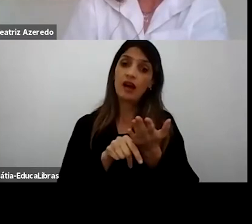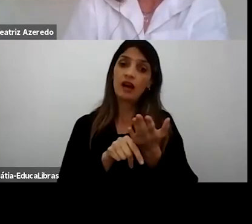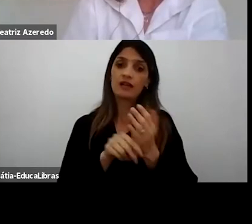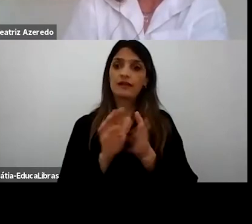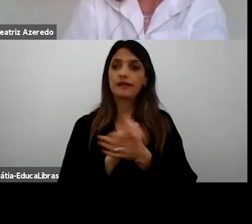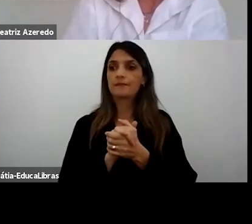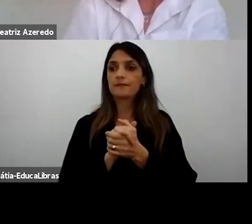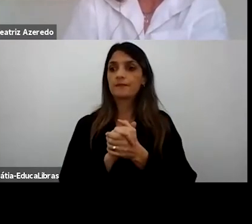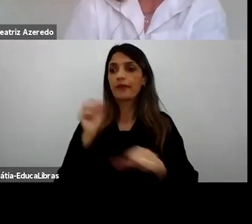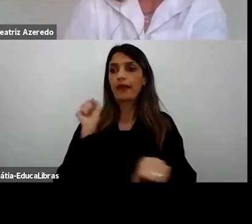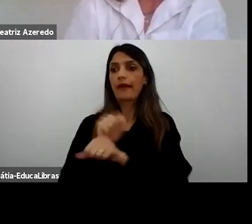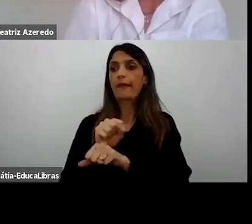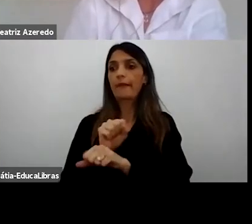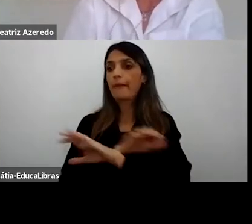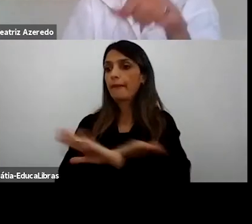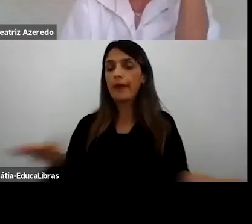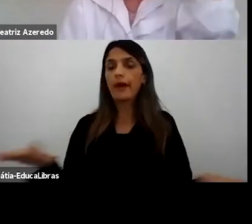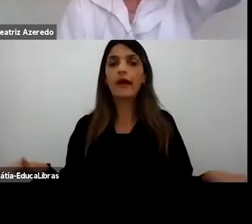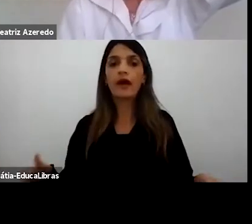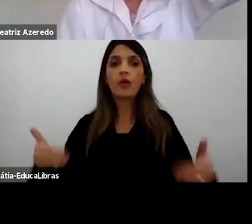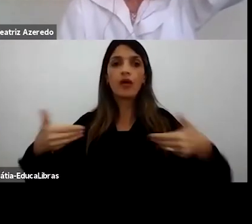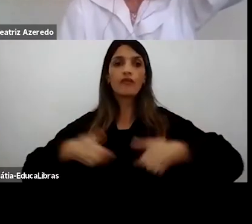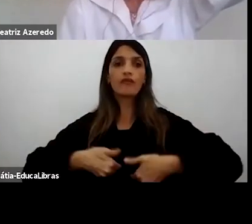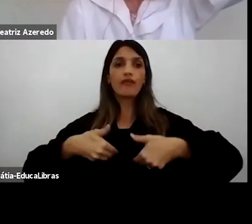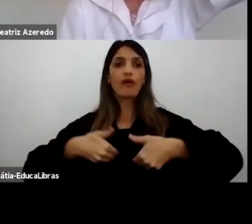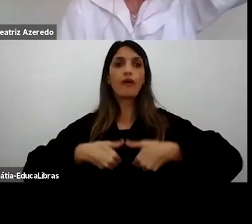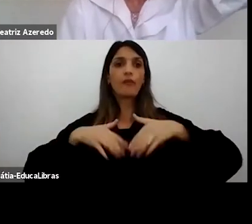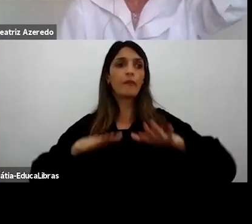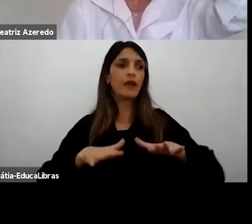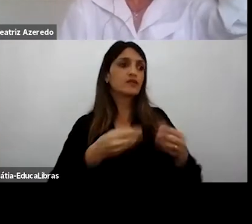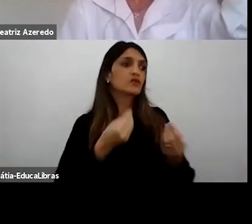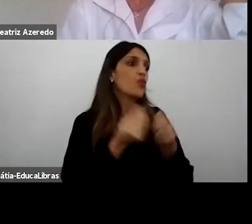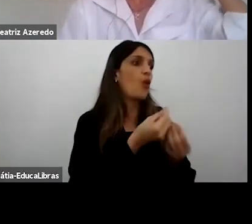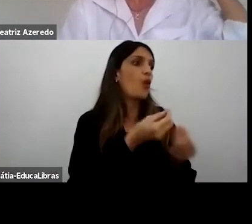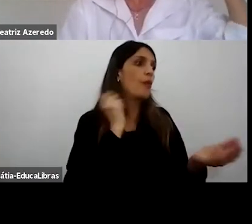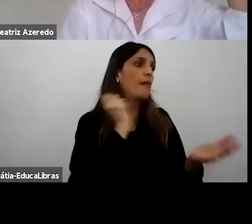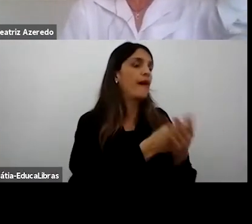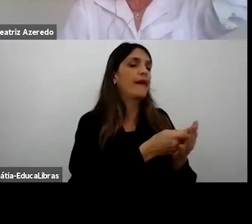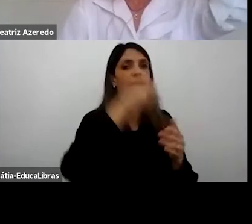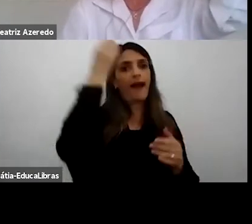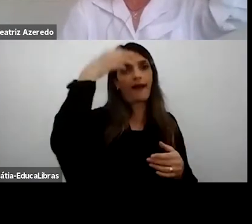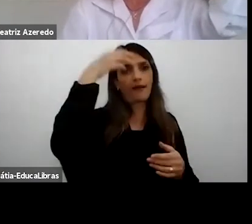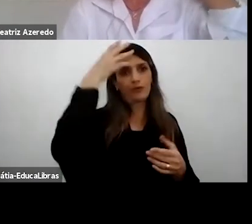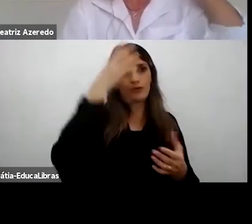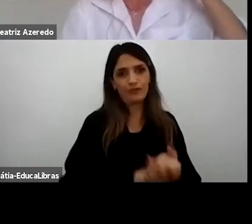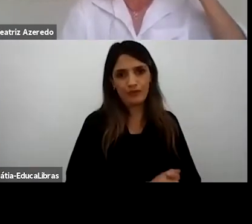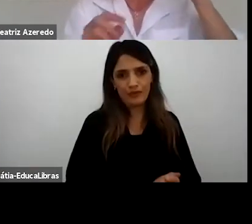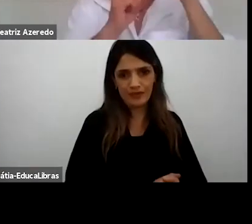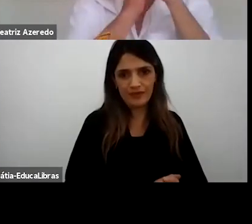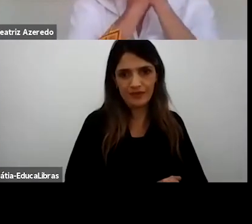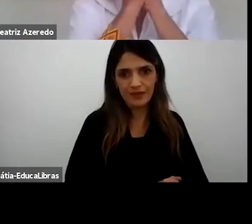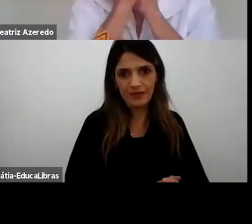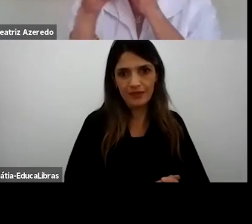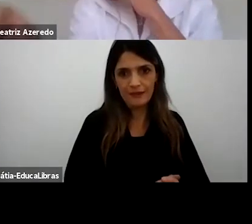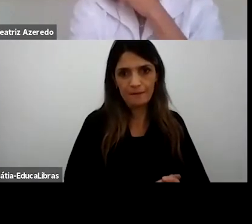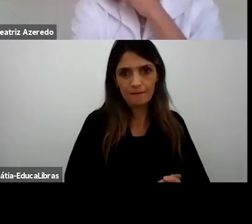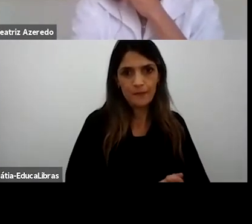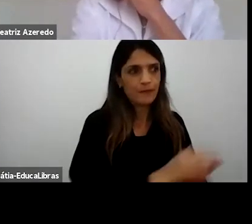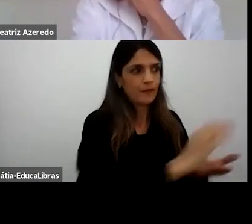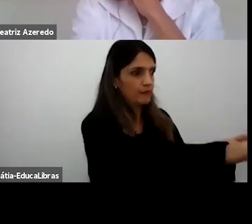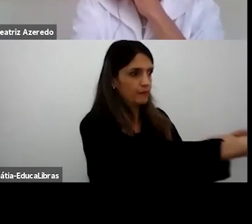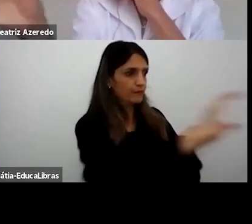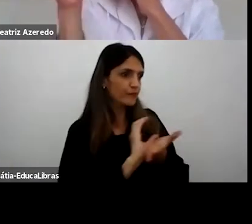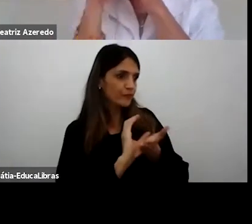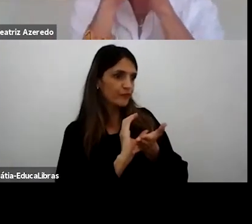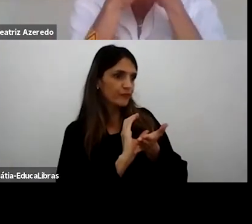fome se você não tem como pagar a conta de luz, assim, né? Ou não pode estar, não vai conseguir captar mais se você não tiver alguém como